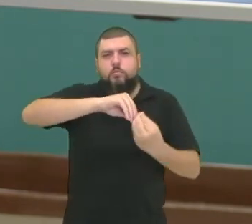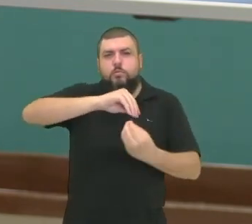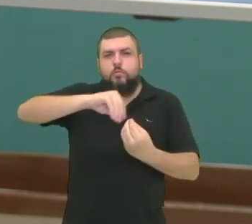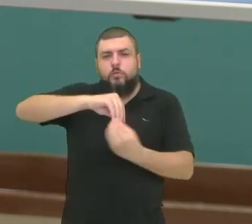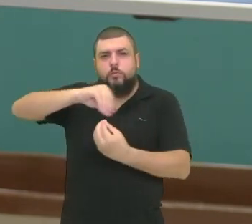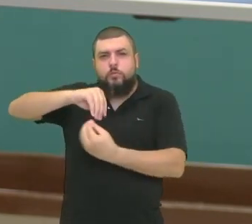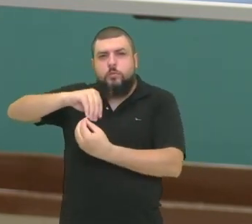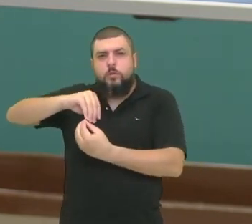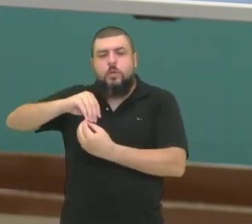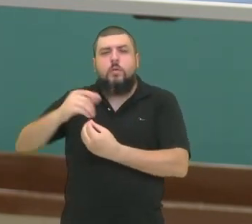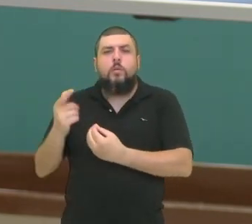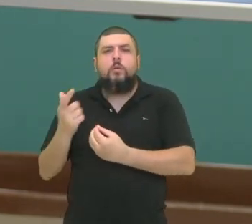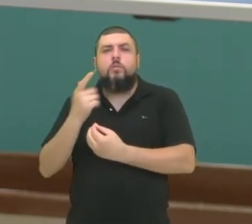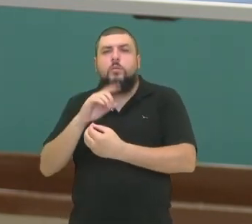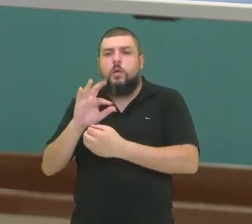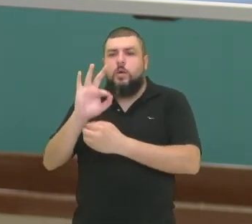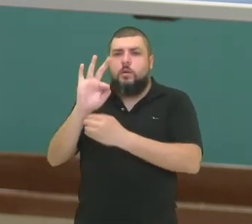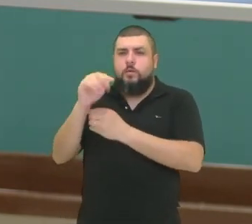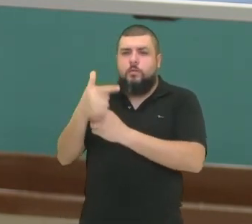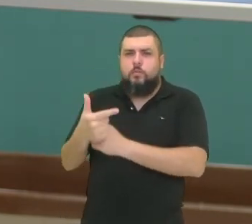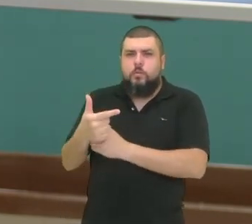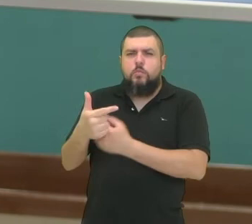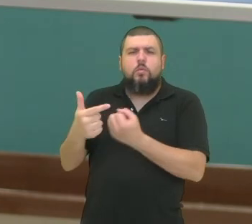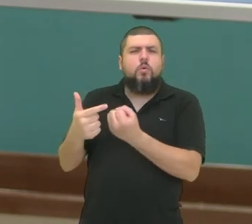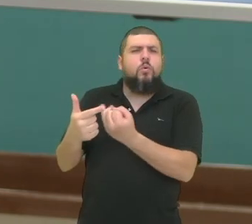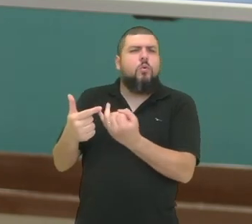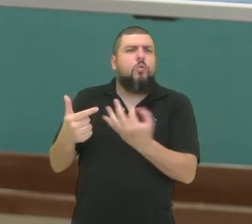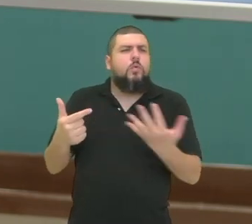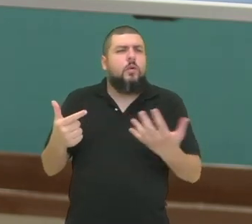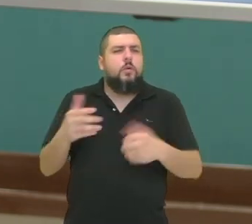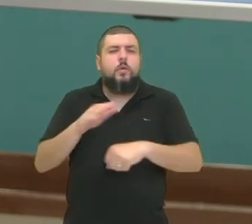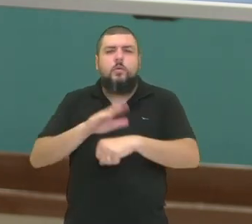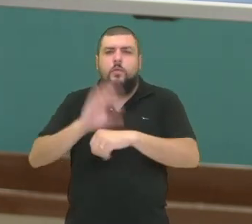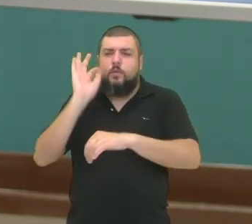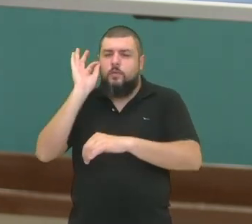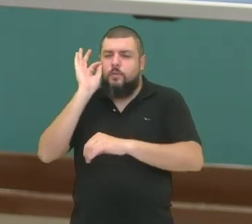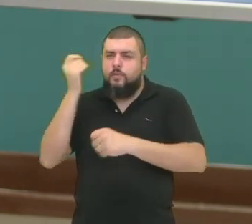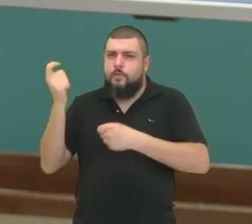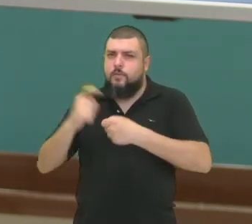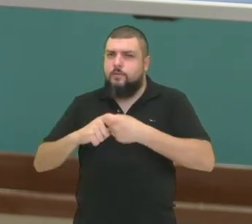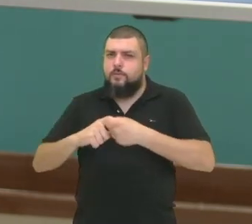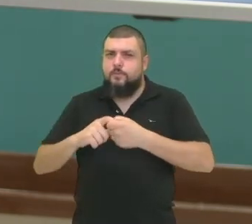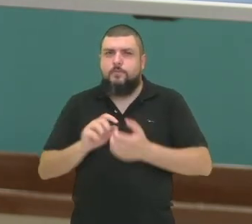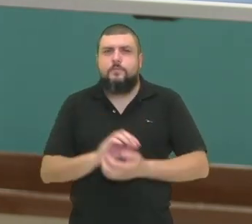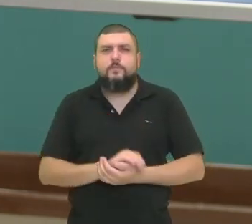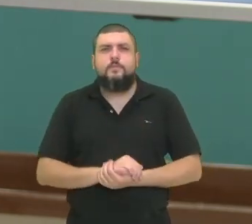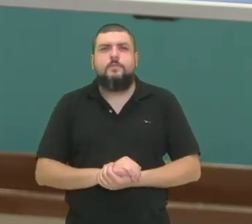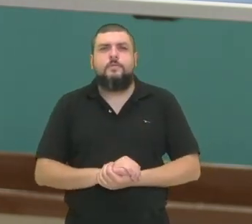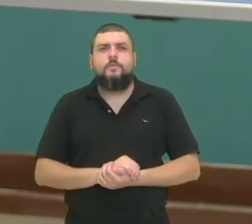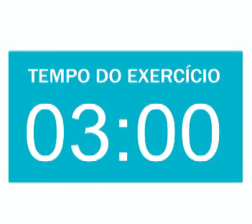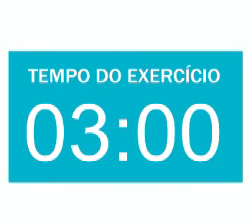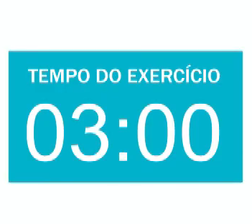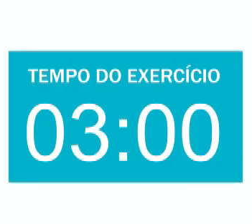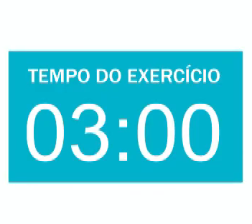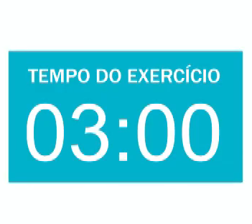no resultado dessa geração F2. Um tempinho para vocês responderem. Vamos lá?